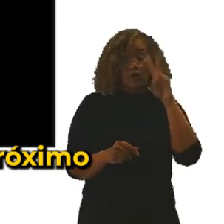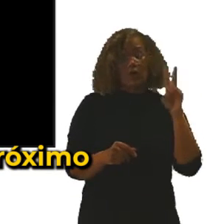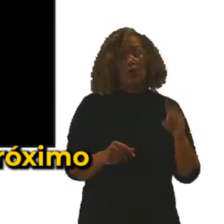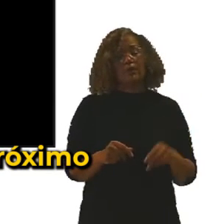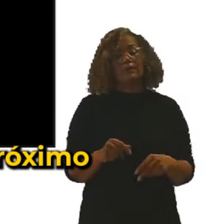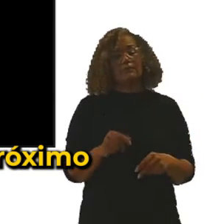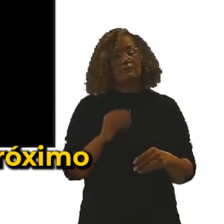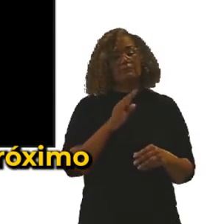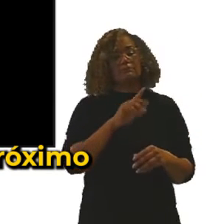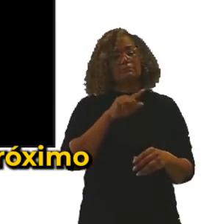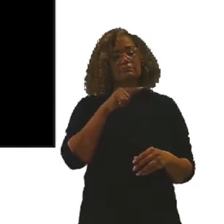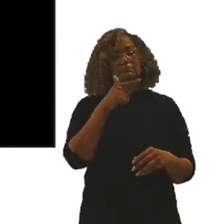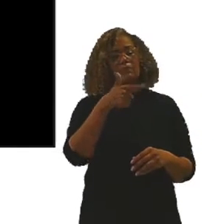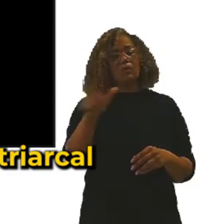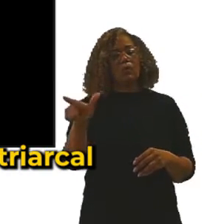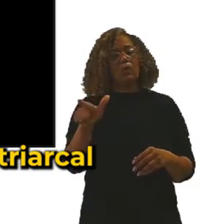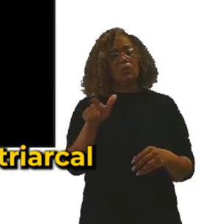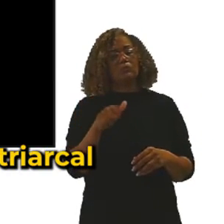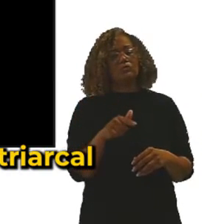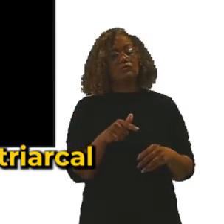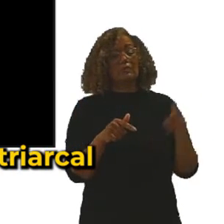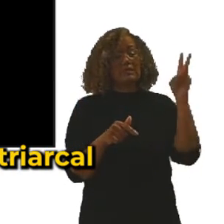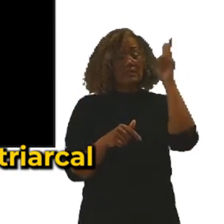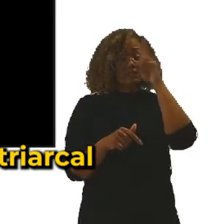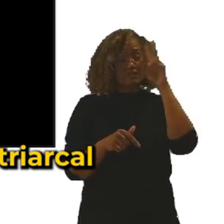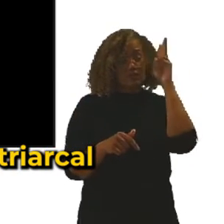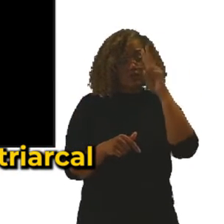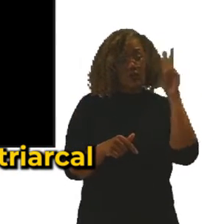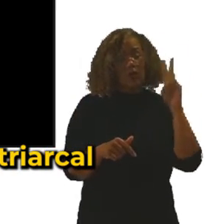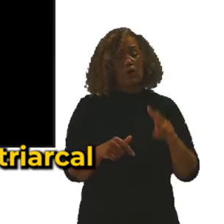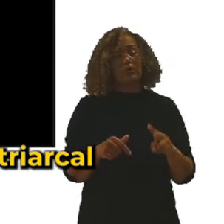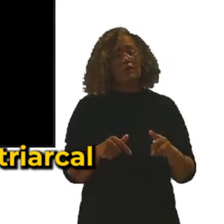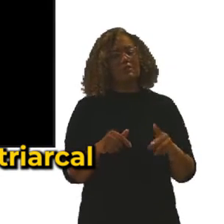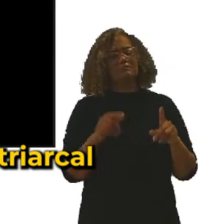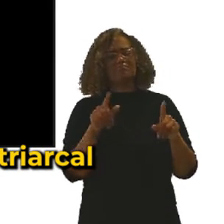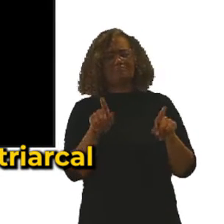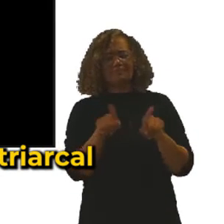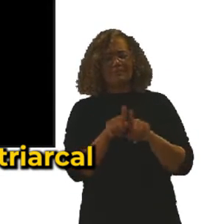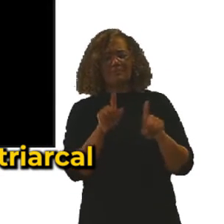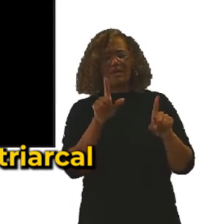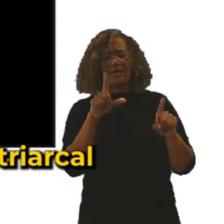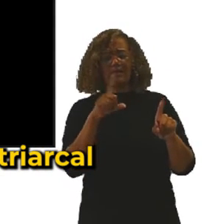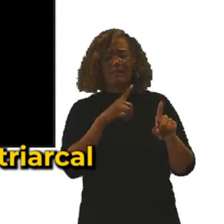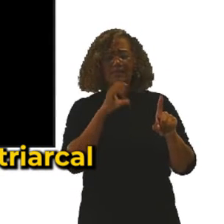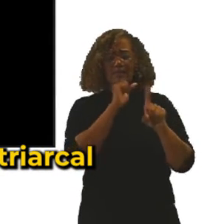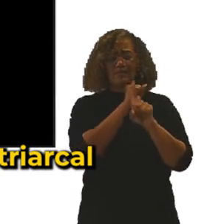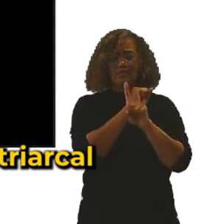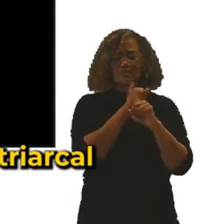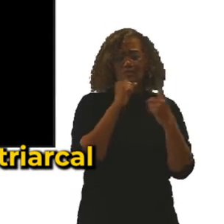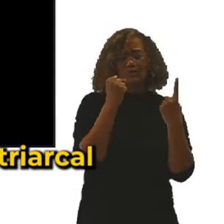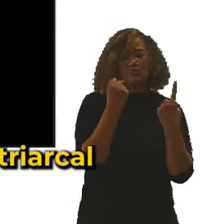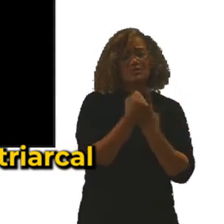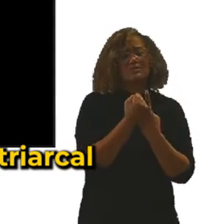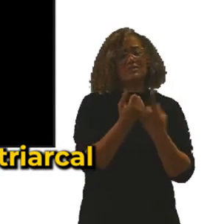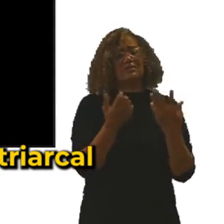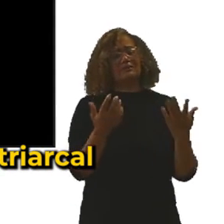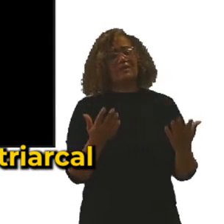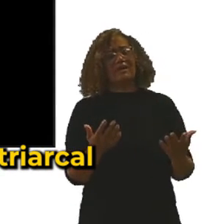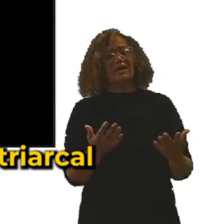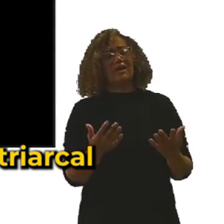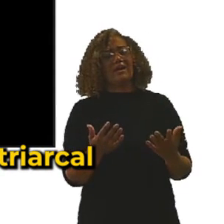para o próximo slide, por favor. O histórico, portanto, de uma sociedade patriarcal, que é a que